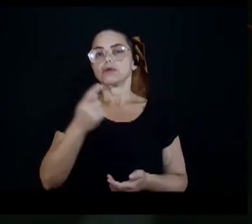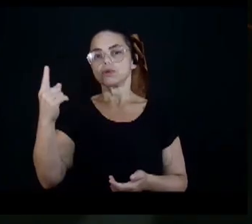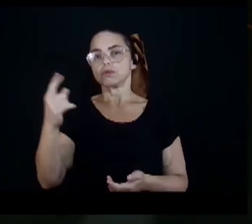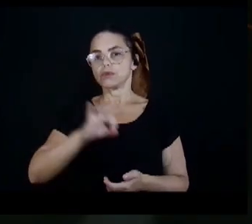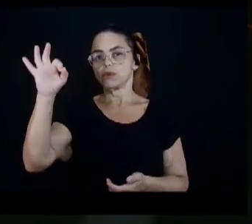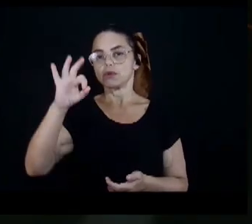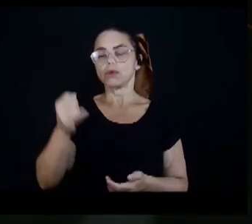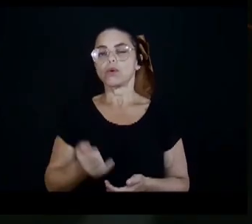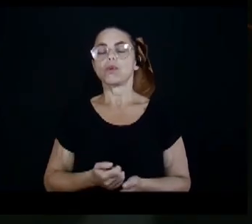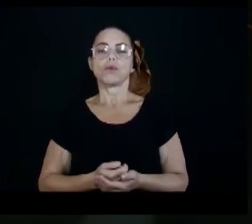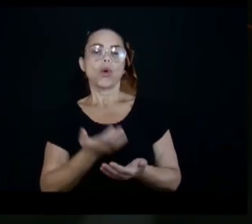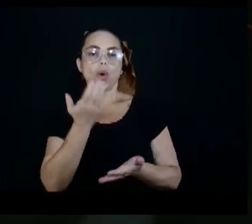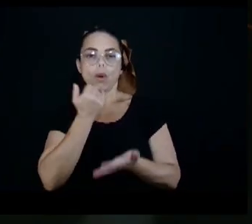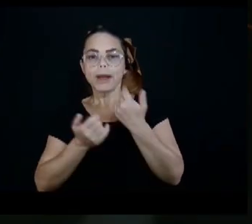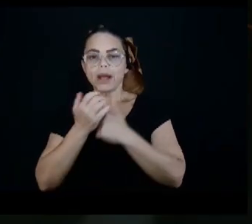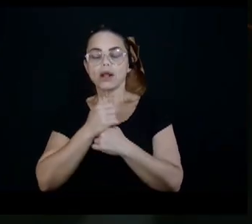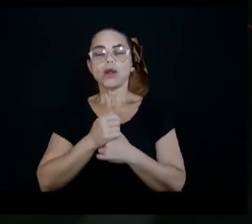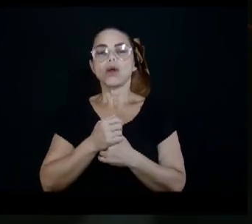menos calorias